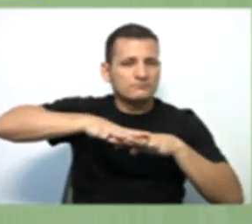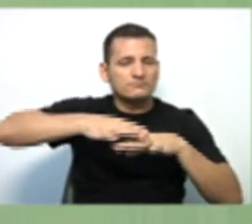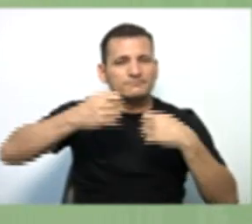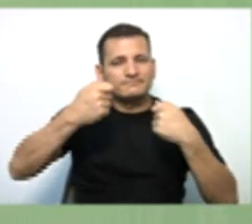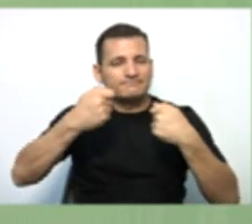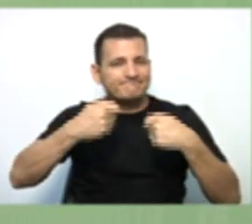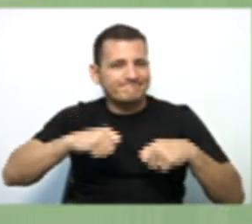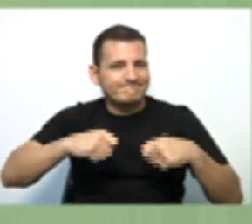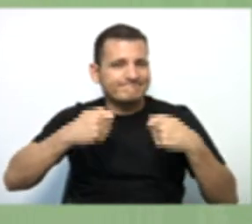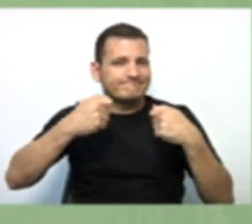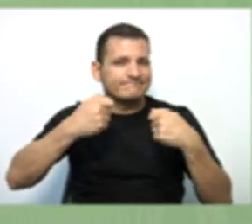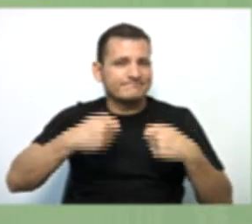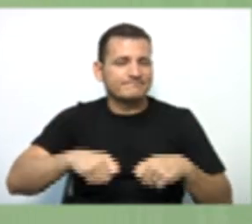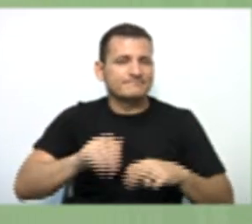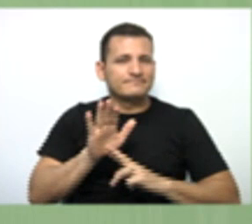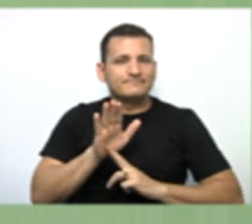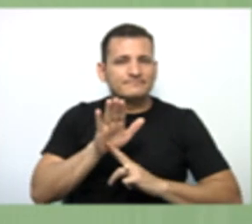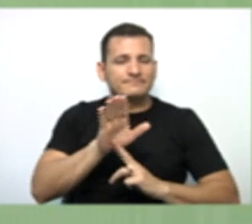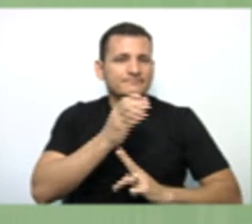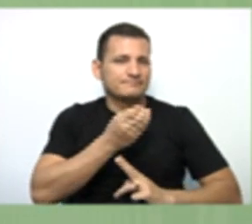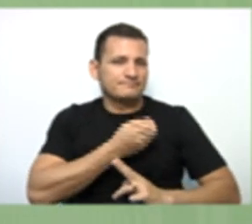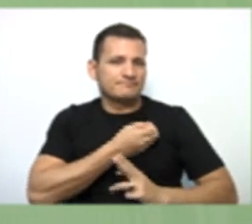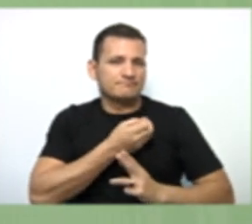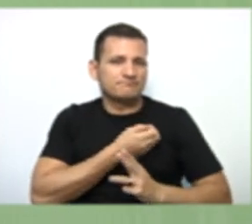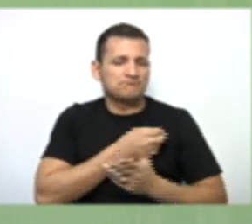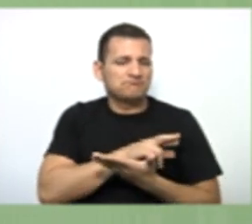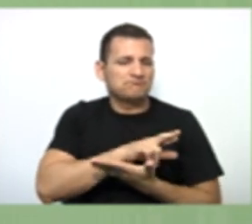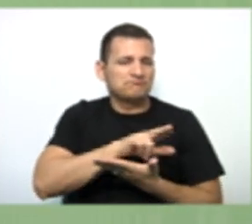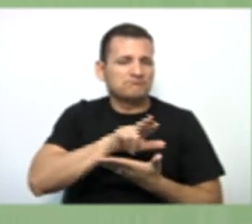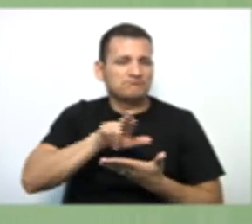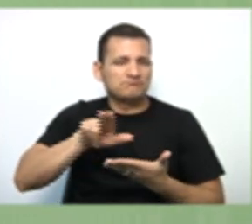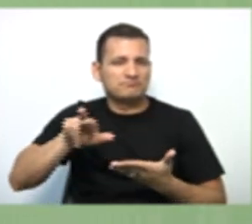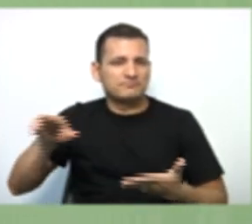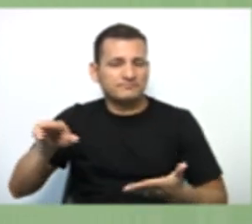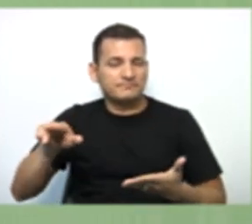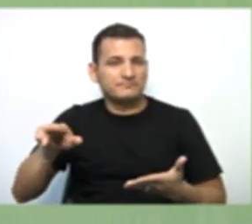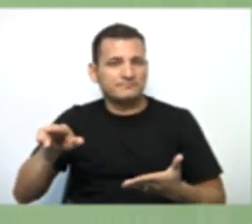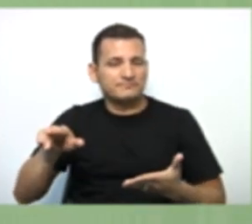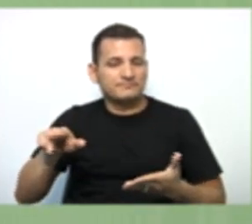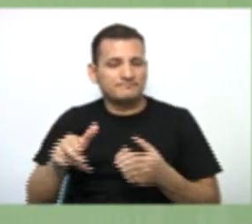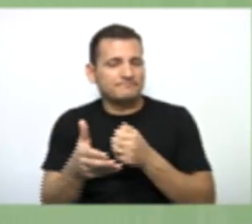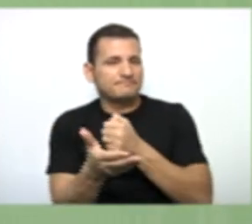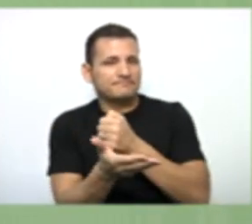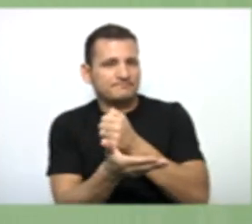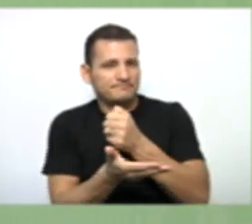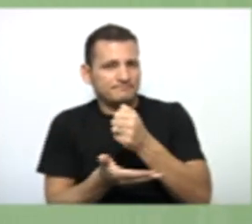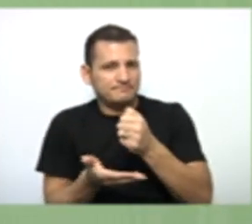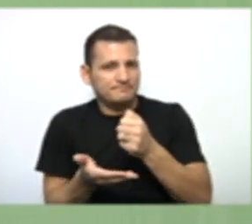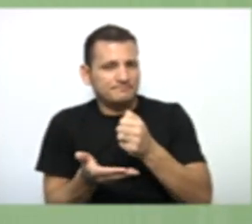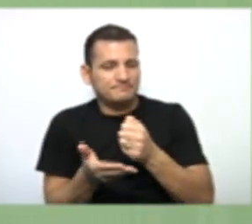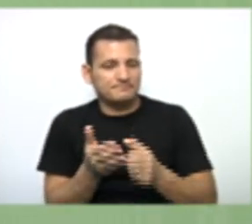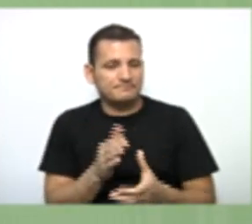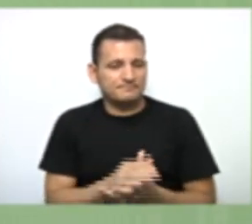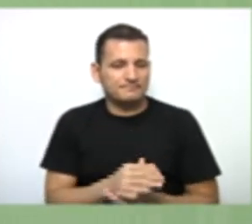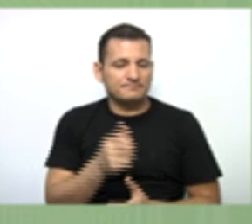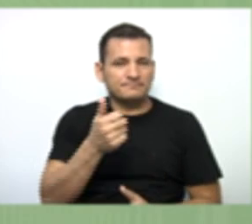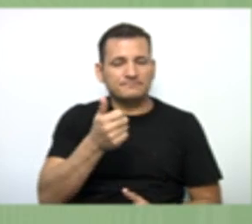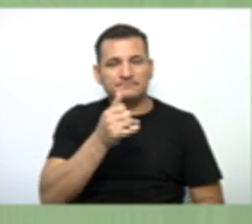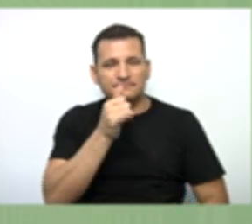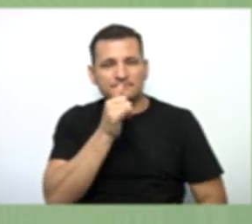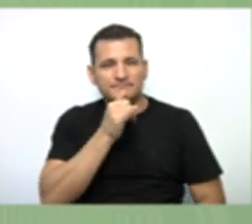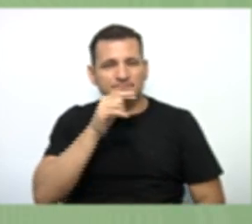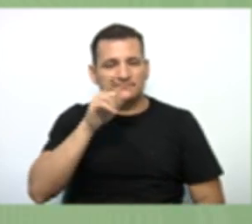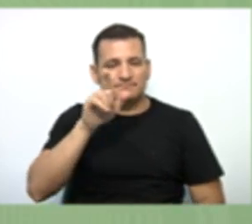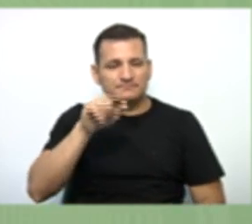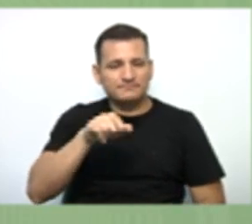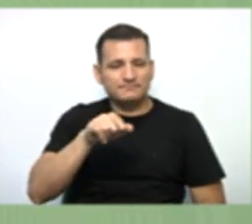diferentes bases numéricas. O que seria isso? O primeiro exemplo é o sistema decimal,